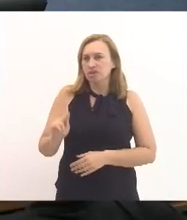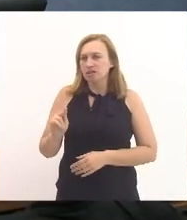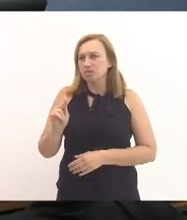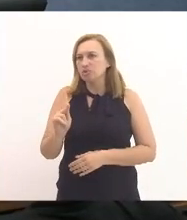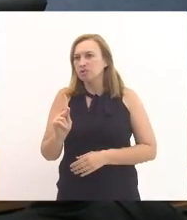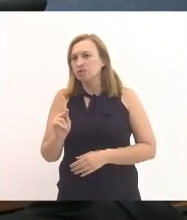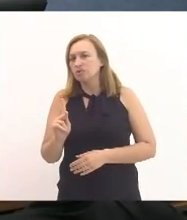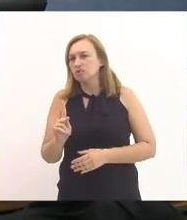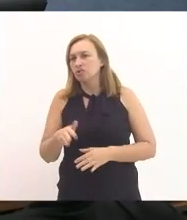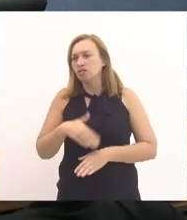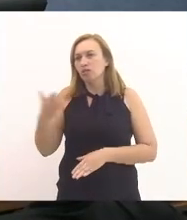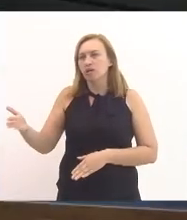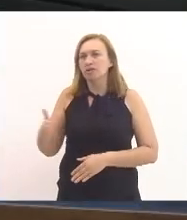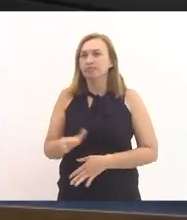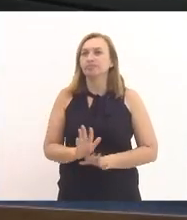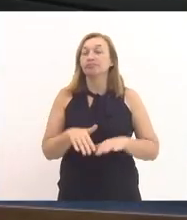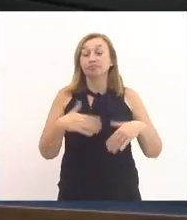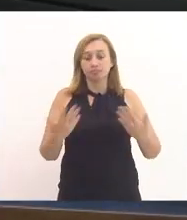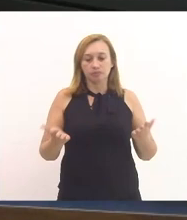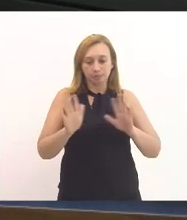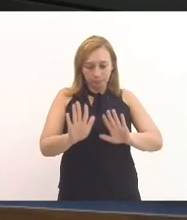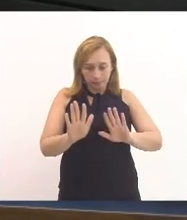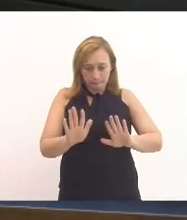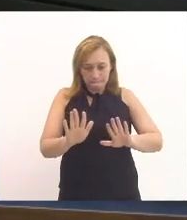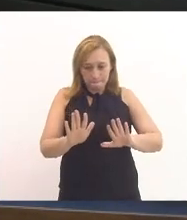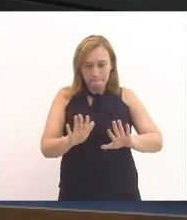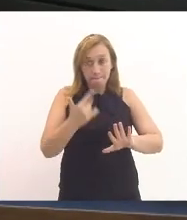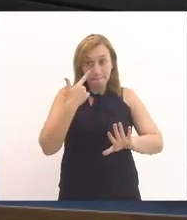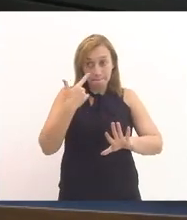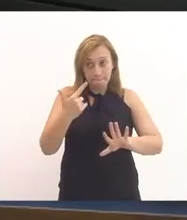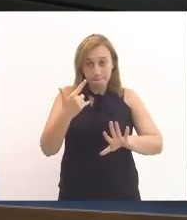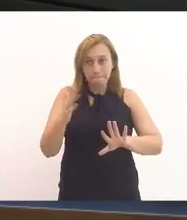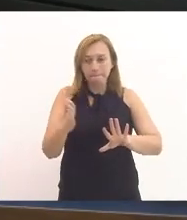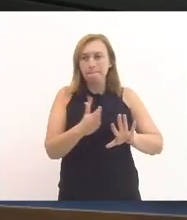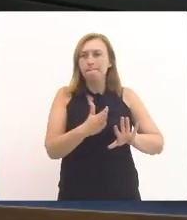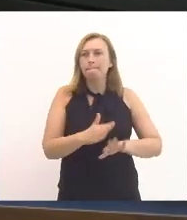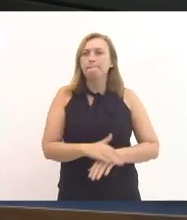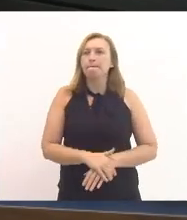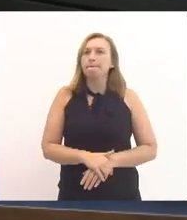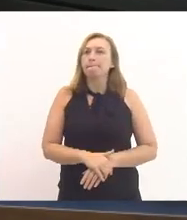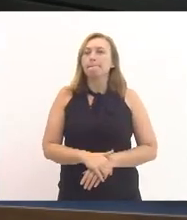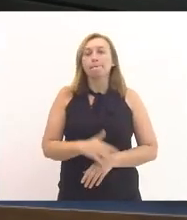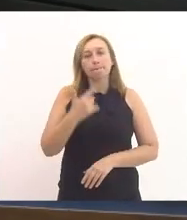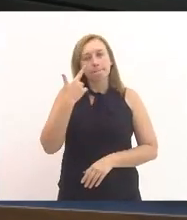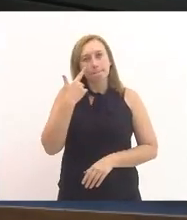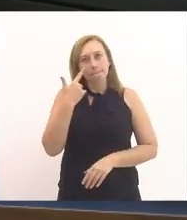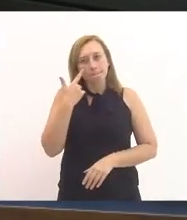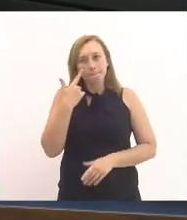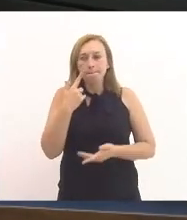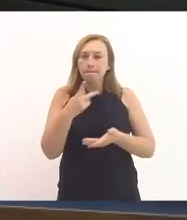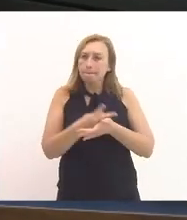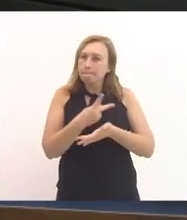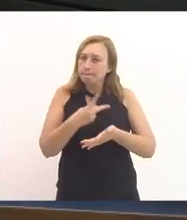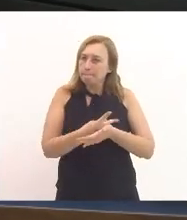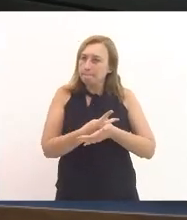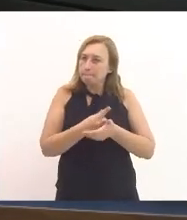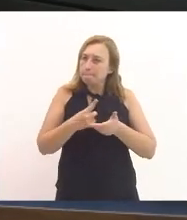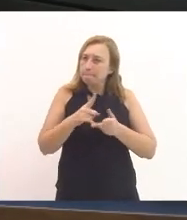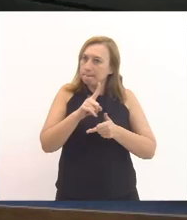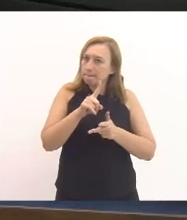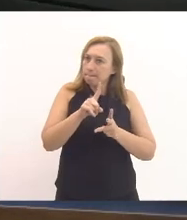Então olha só a gente a gente tem que ir reparar e isso e